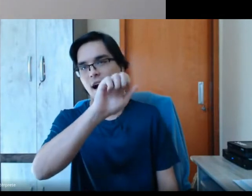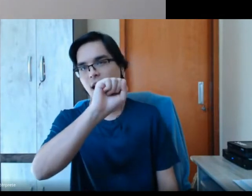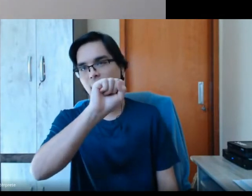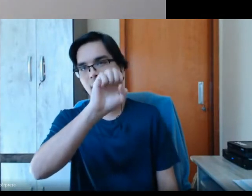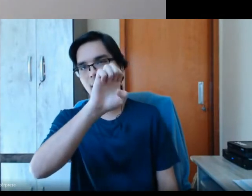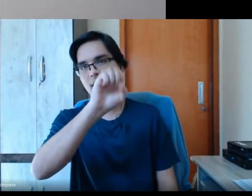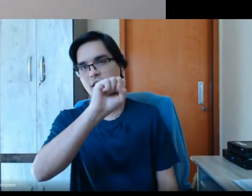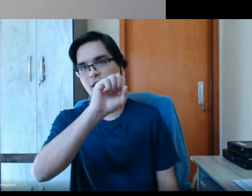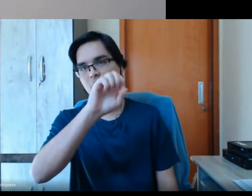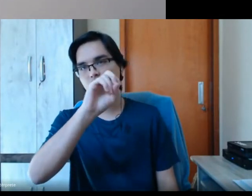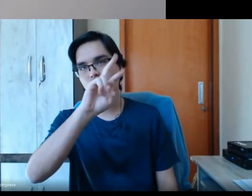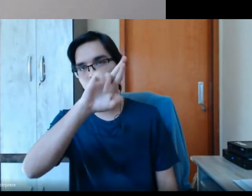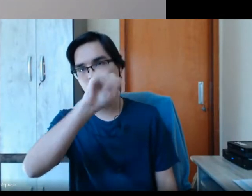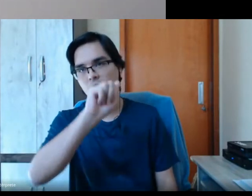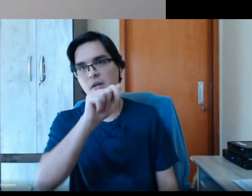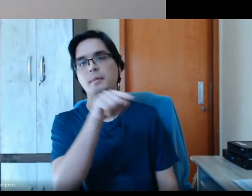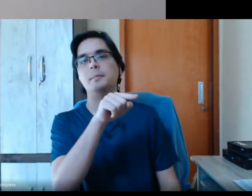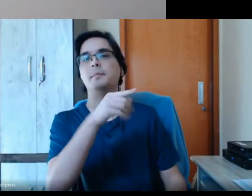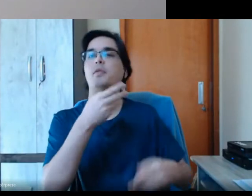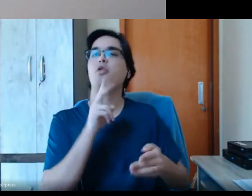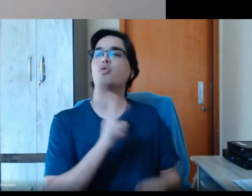estou dando uma olhada, tá bom?